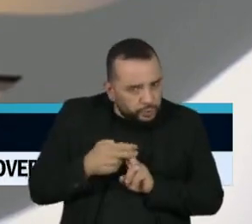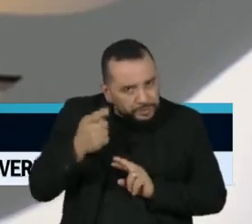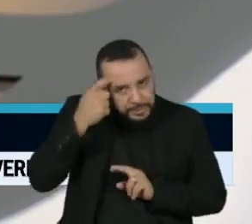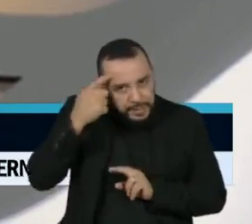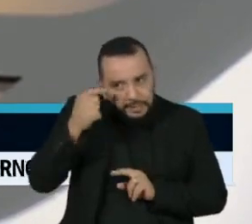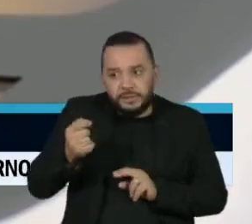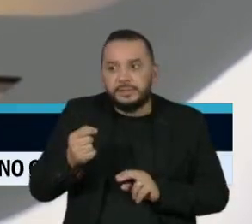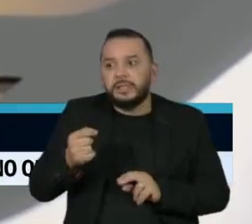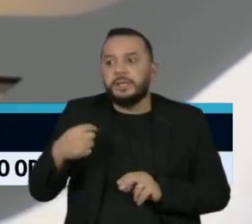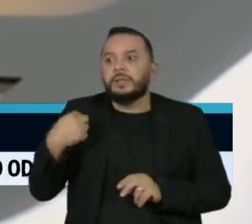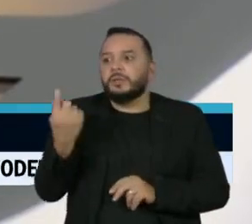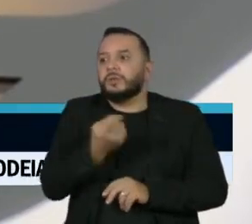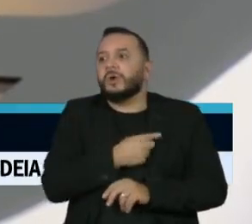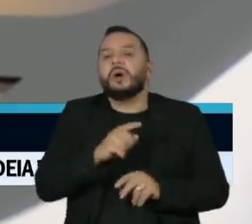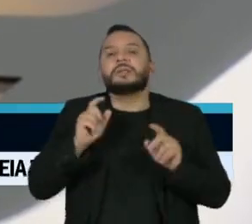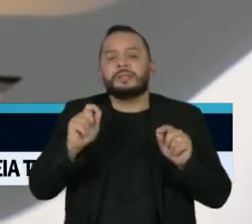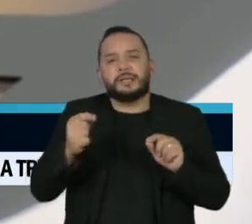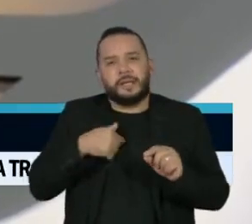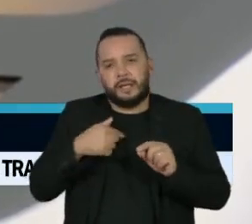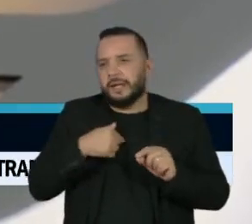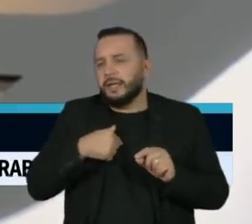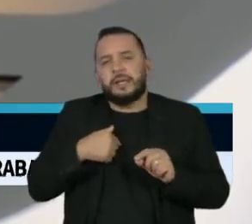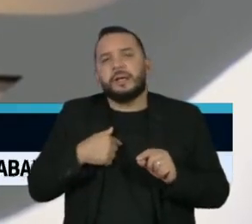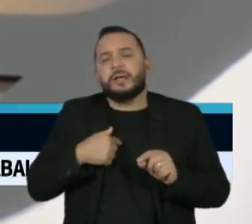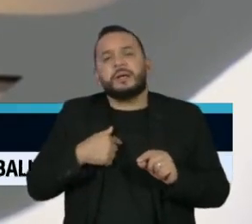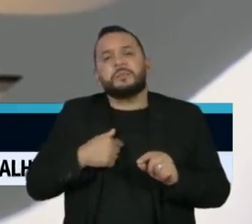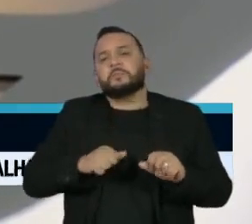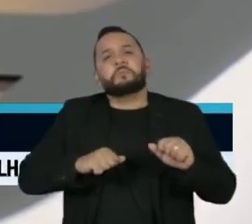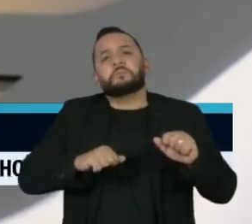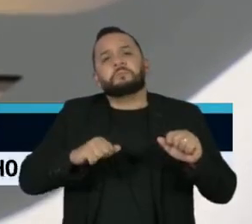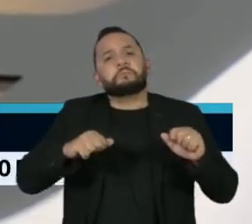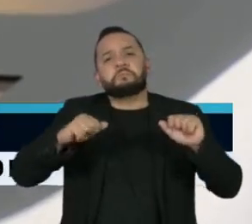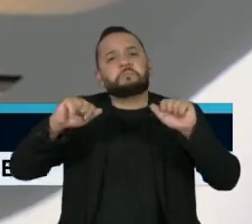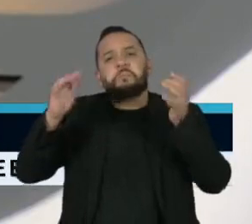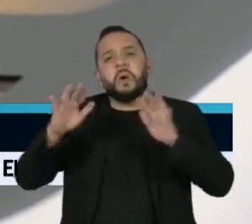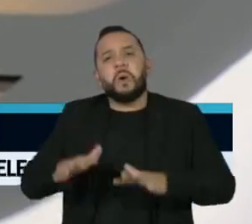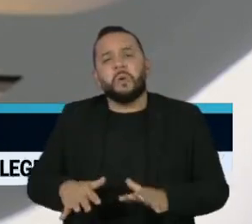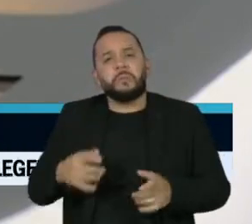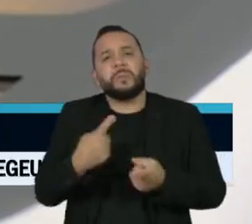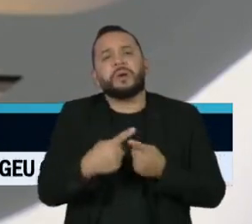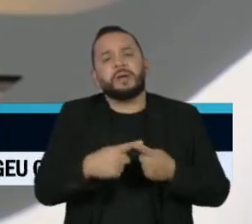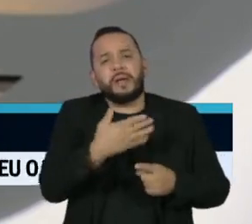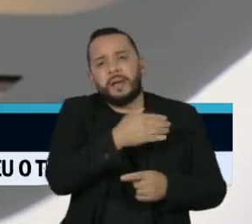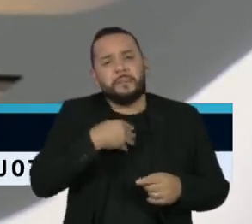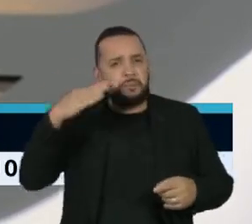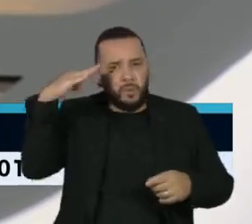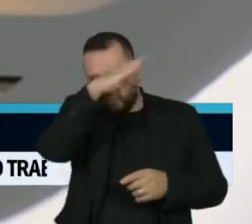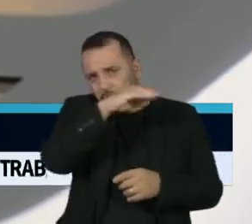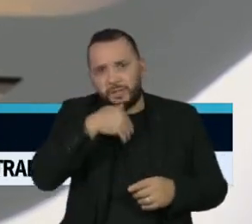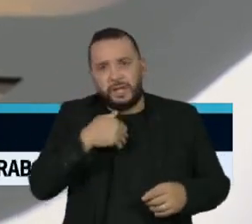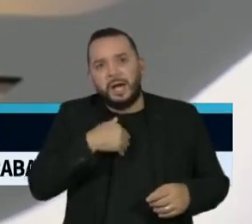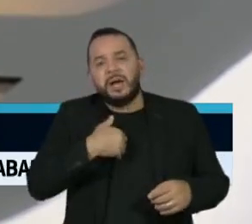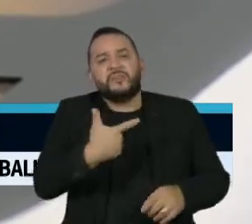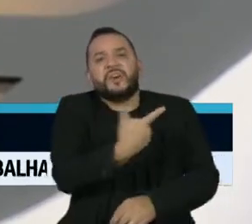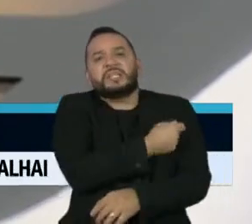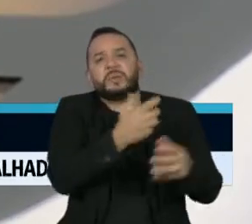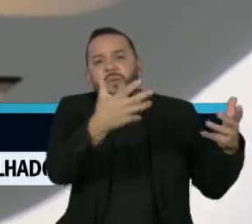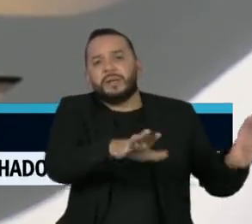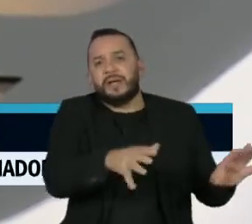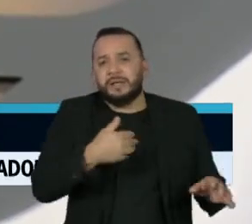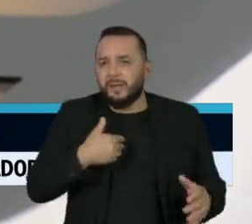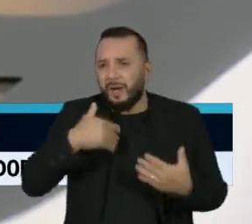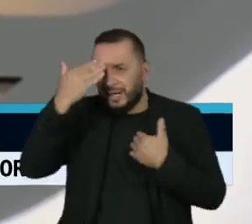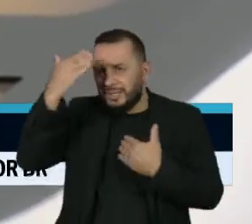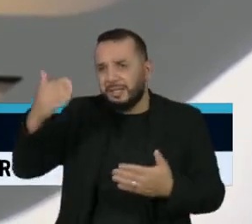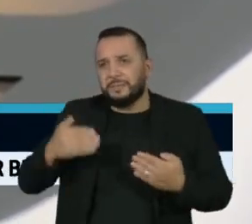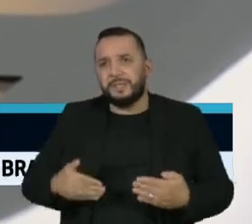do mundo, o que seria de nós, tendo um governo, um presidente genocida? Nós devemos levantar as mãos aos céus, aos funcionários do Ministério